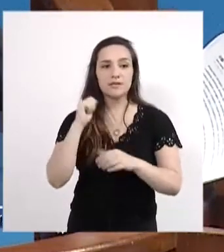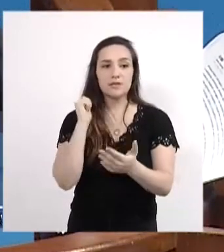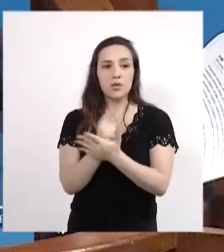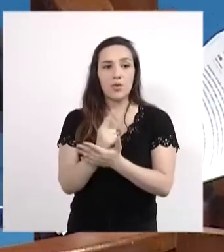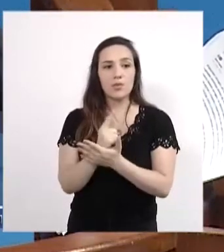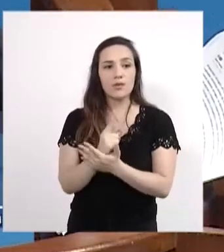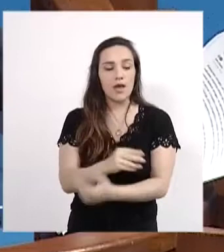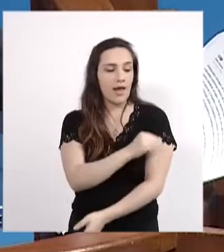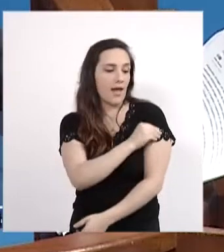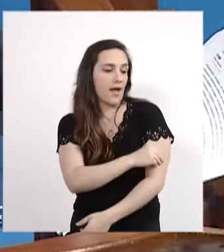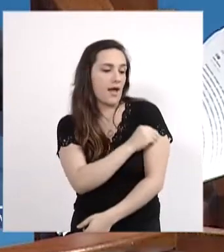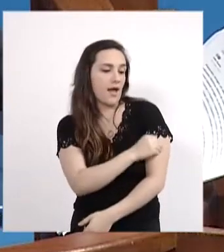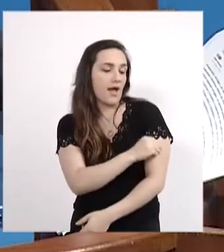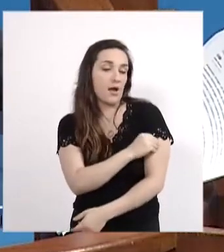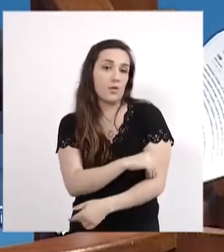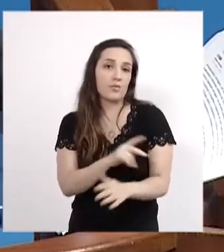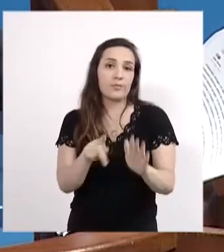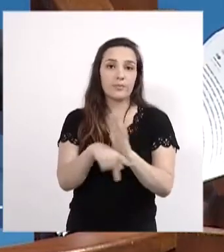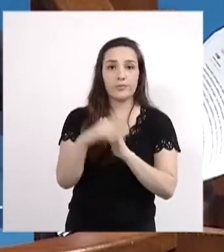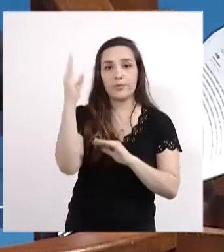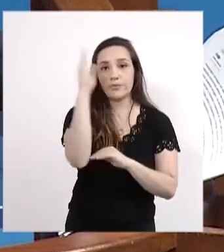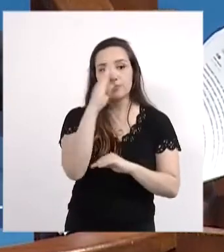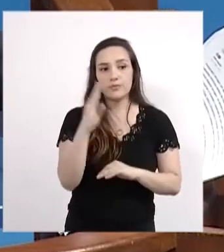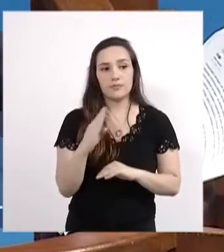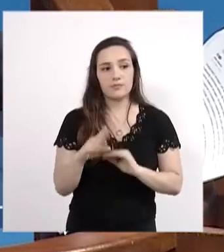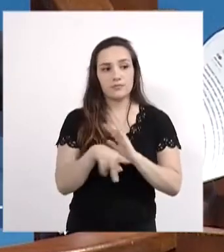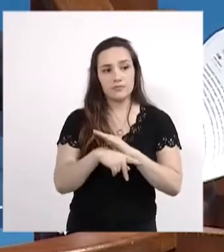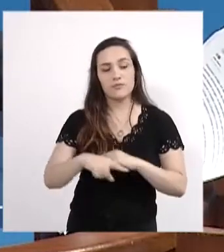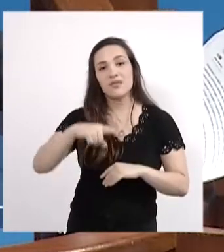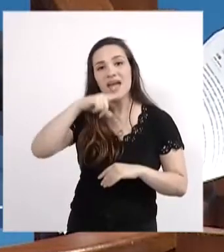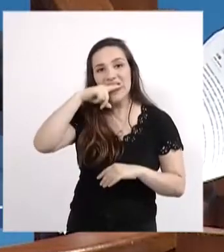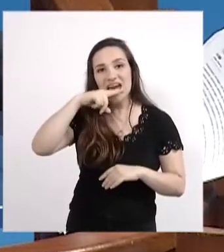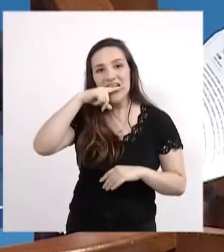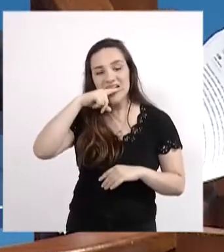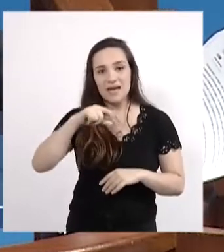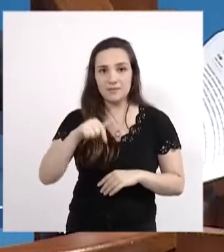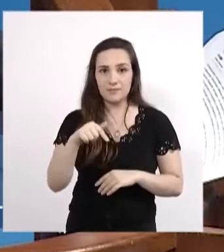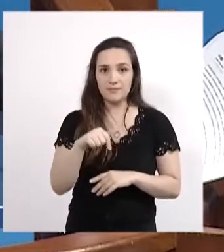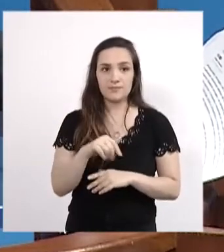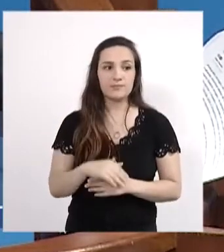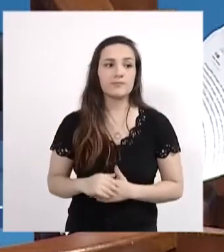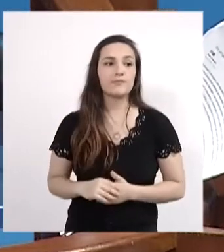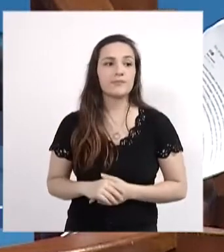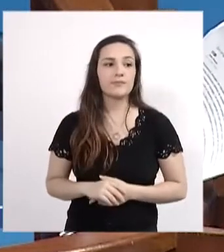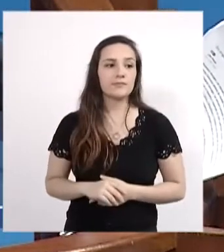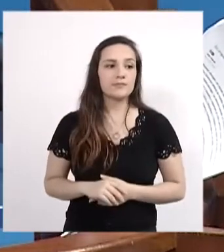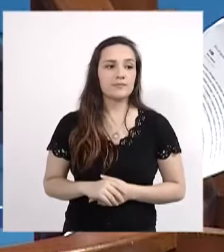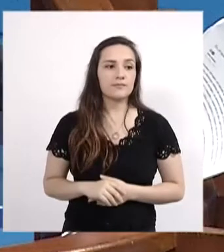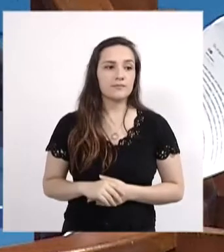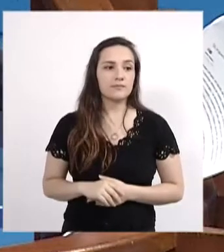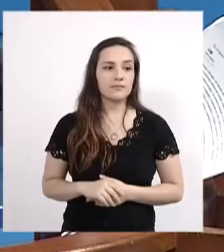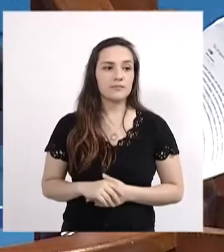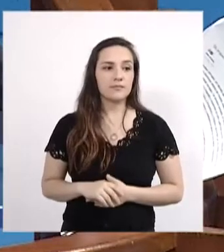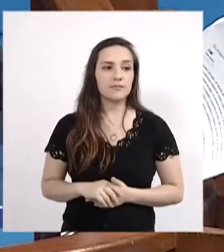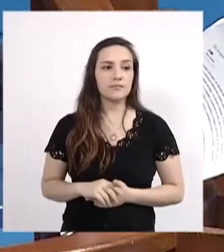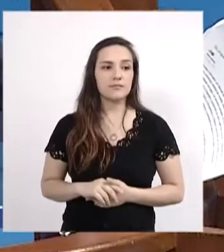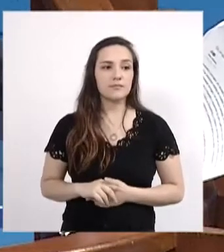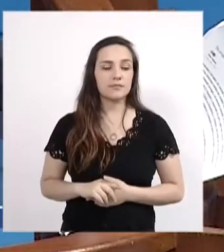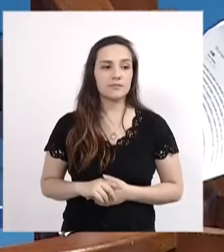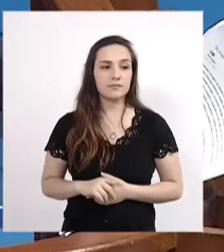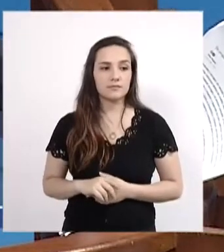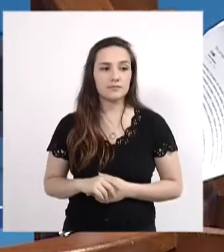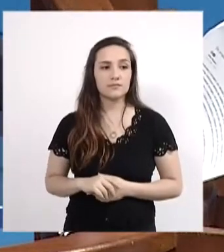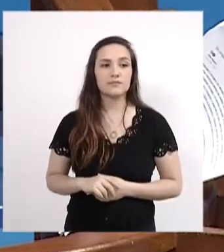Brasil, etanol da cana-de-açúcar brasileiro, esses países fazem